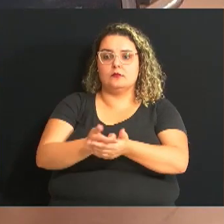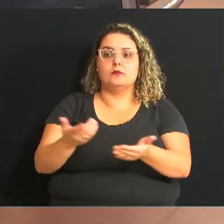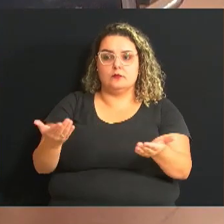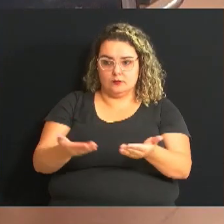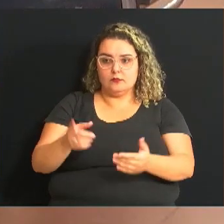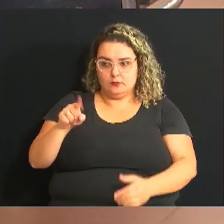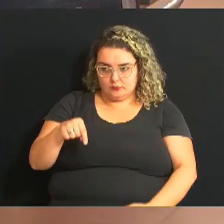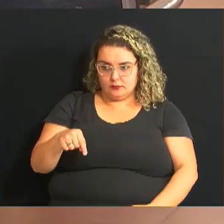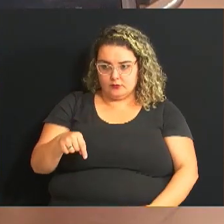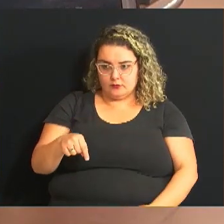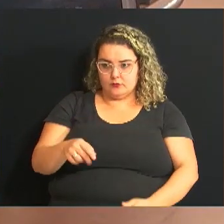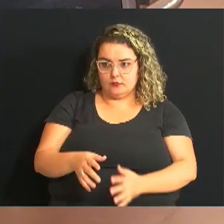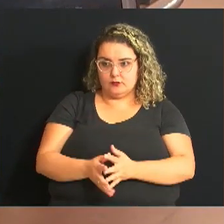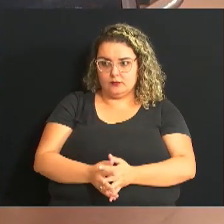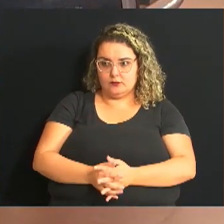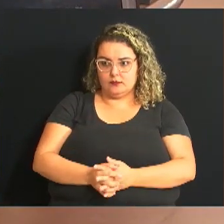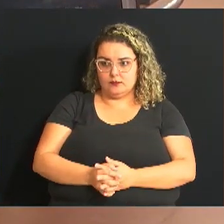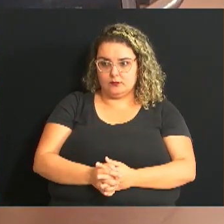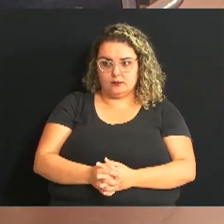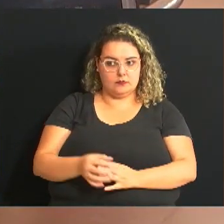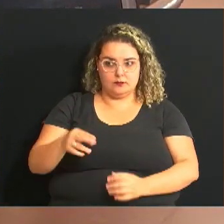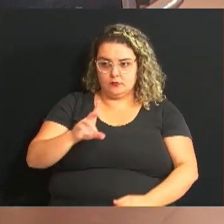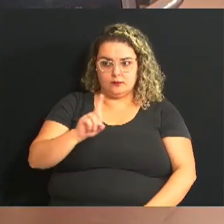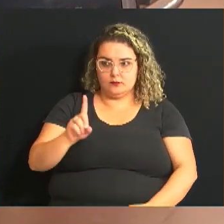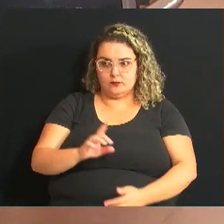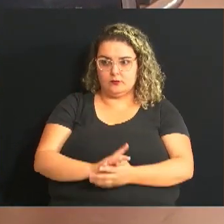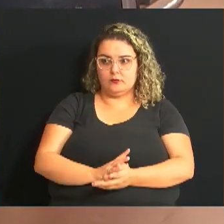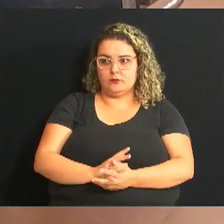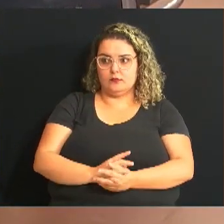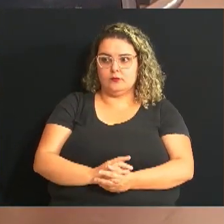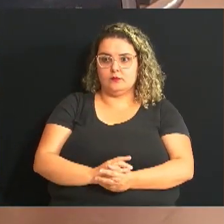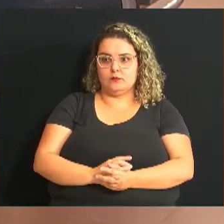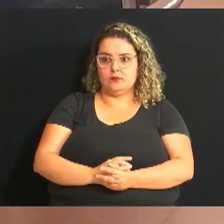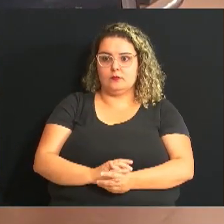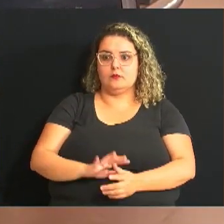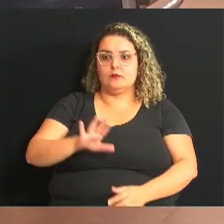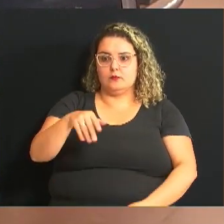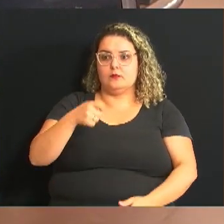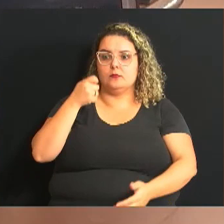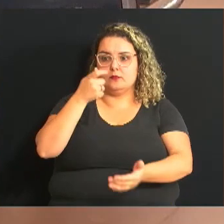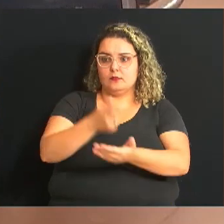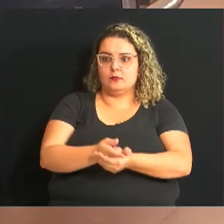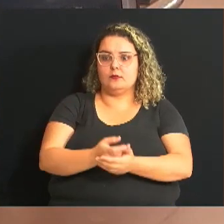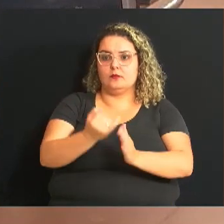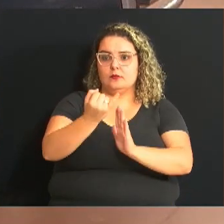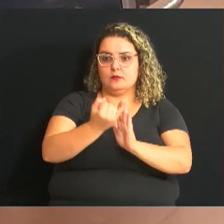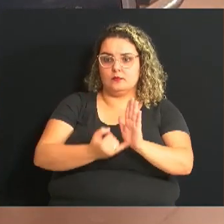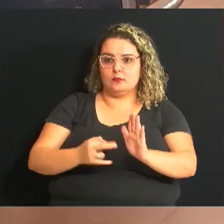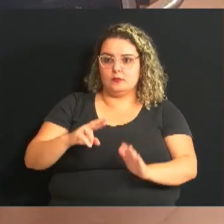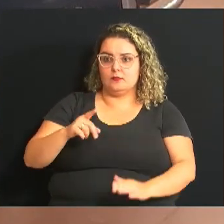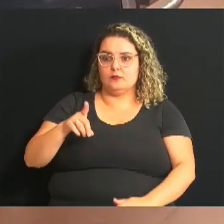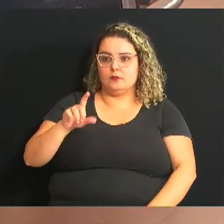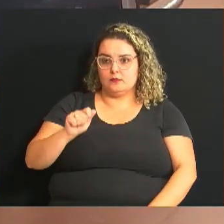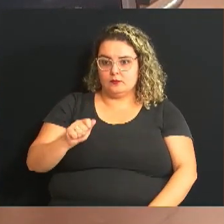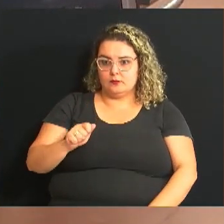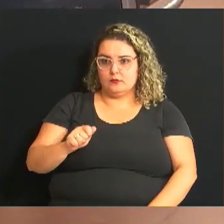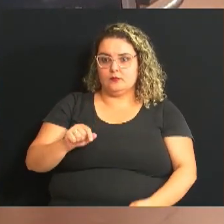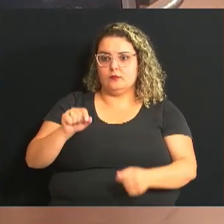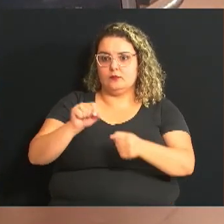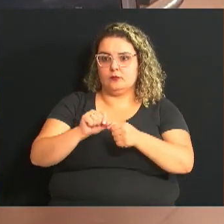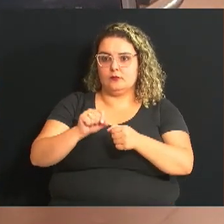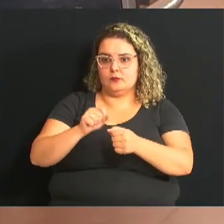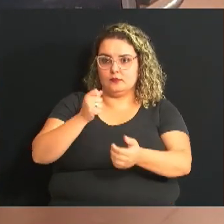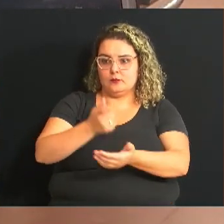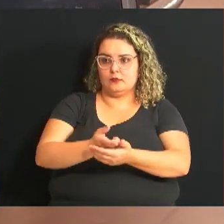isso? Ou não? Ou quando ela for pagar o imposto de renda, é que ela vai fazer esse pagamento?